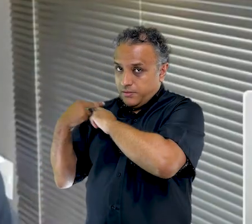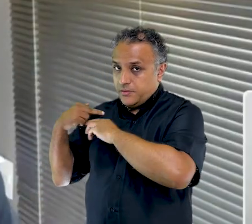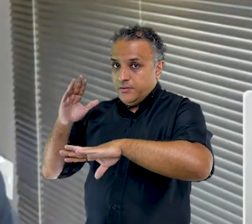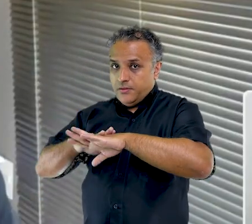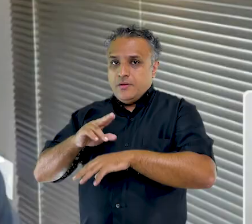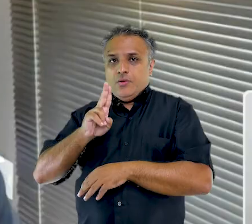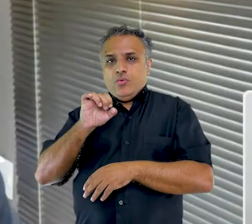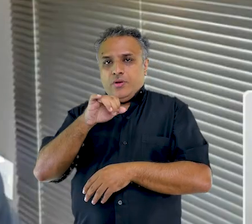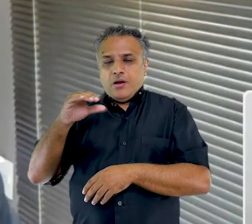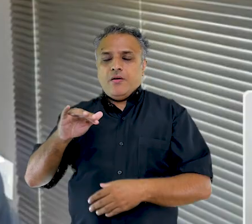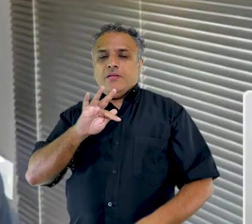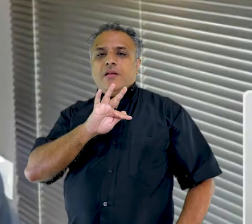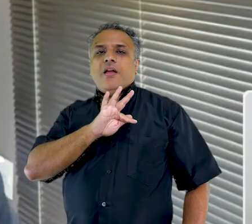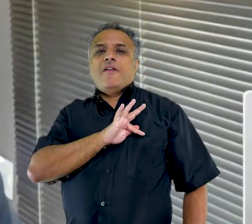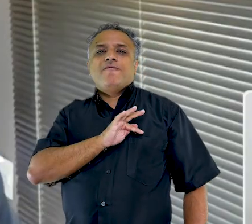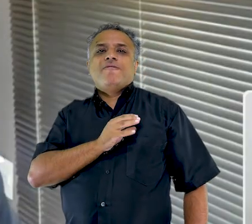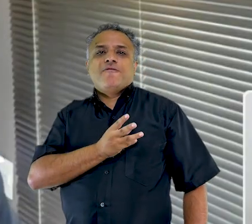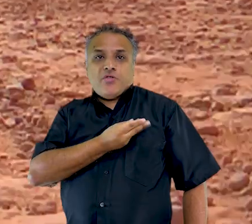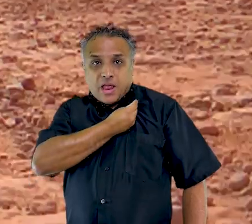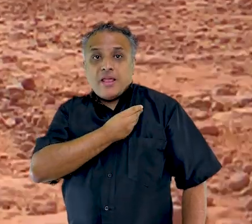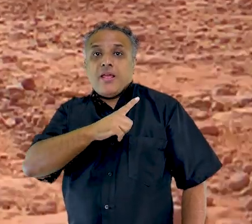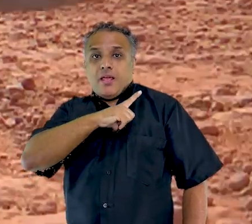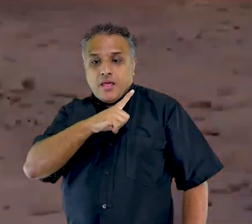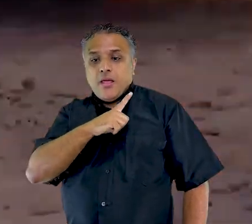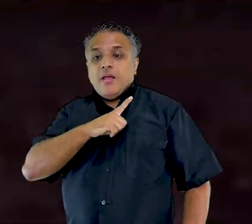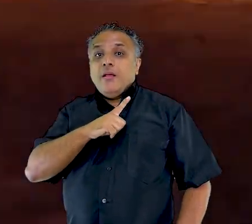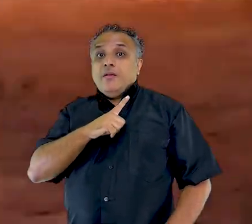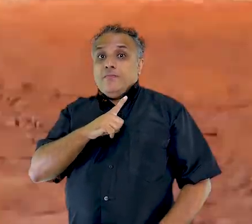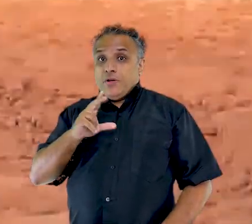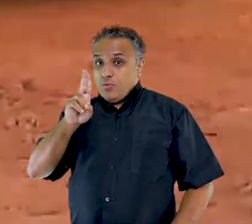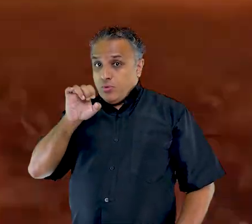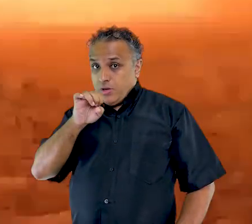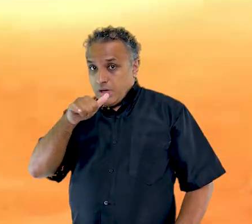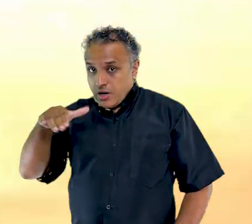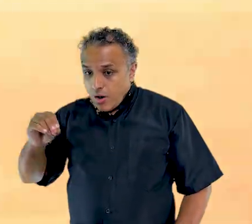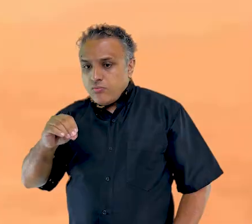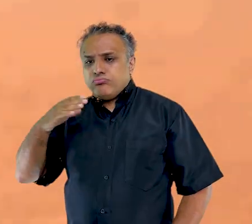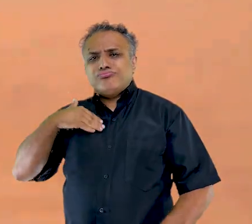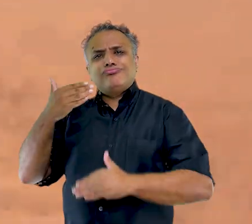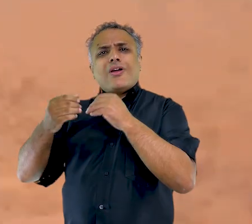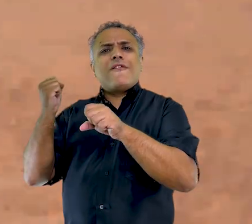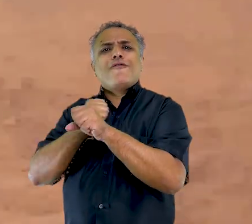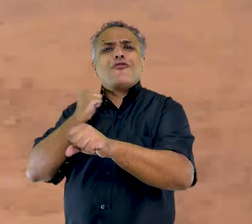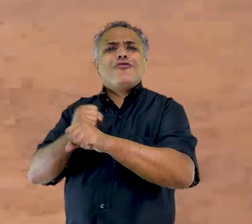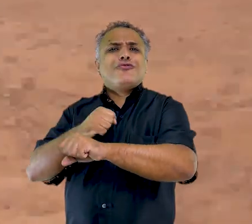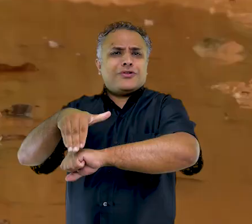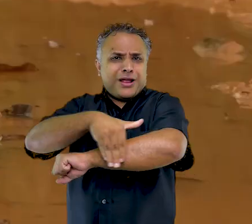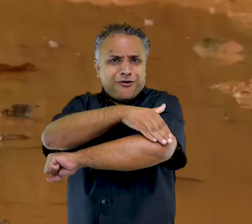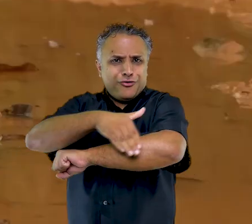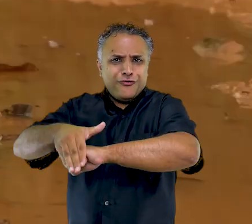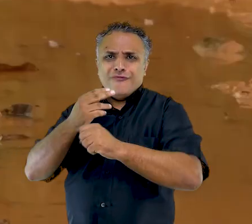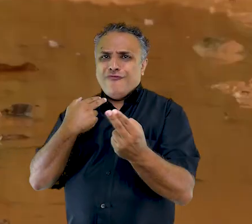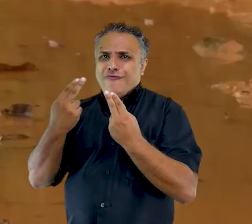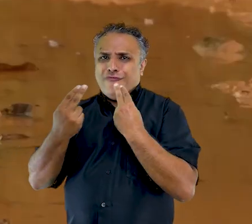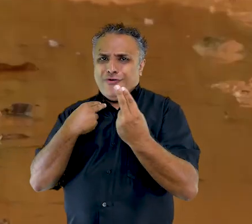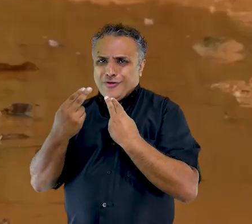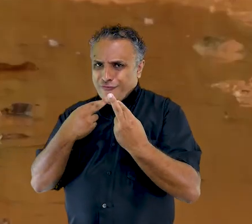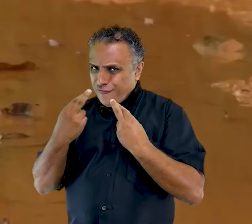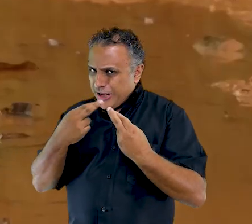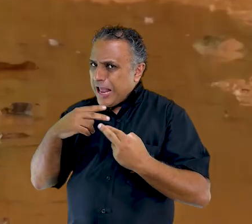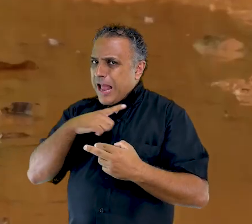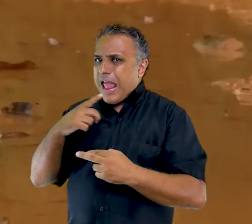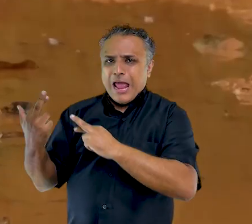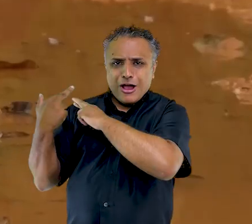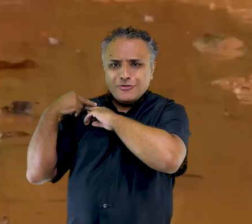FUNAI decorreram dos seguintes aspectos. Com relação à União, porque foi ela que construiu a rodovia transamazônica. Então, houve a imputação de responsabilidade à